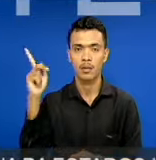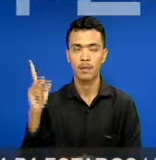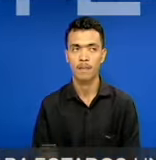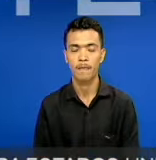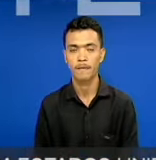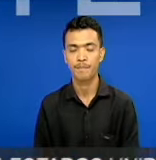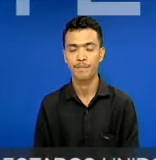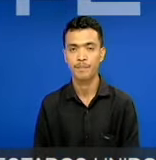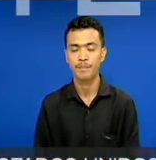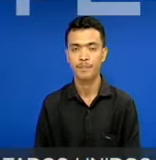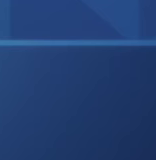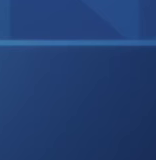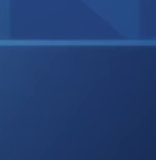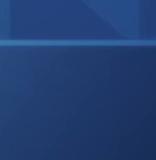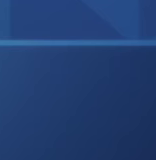Trindade, ba RTTL.